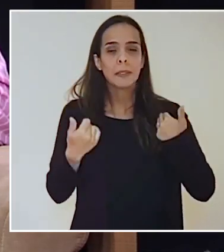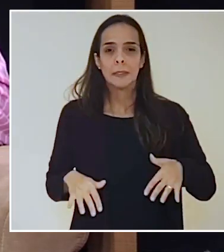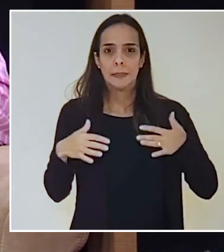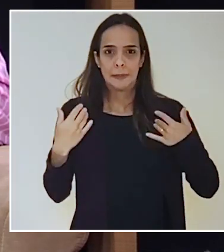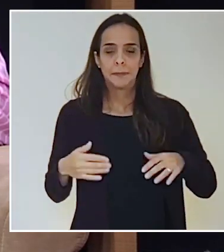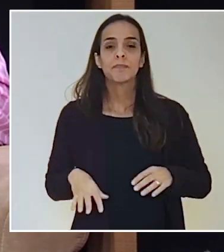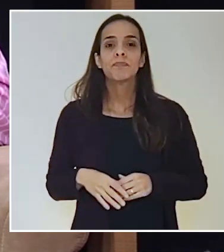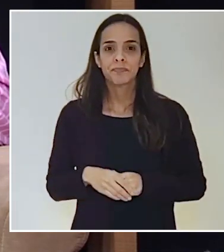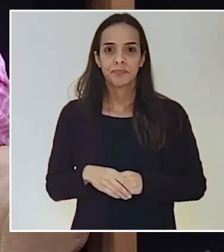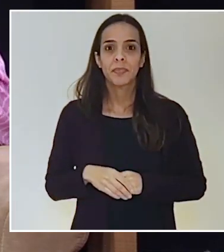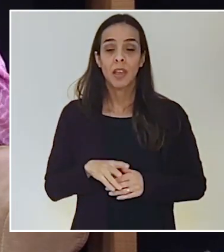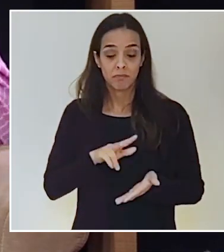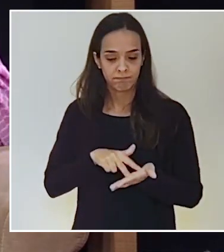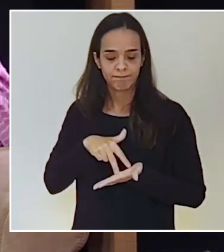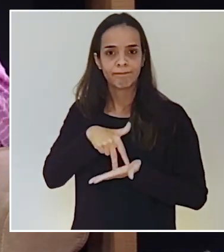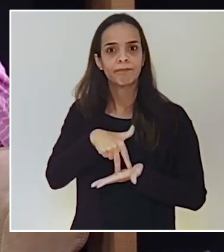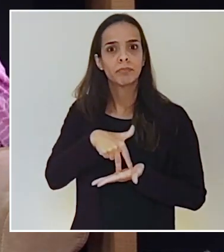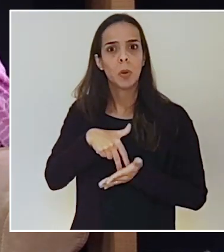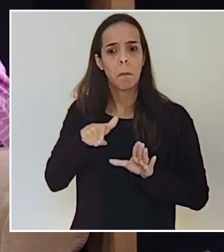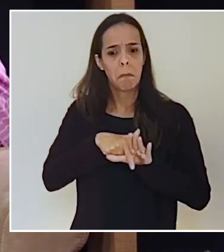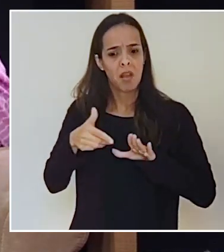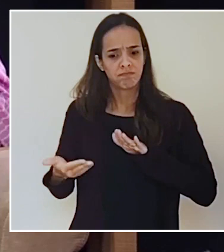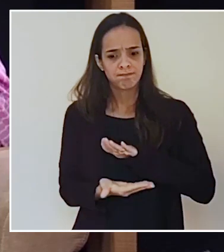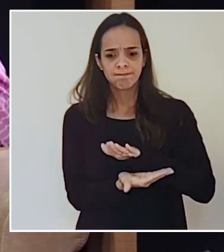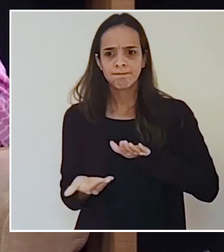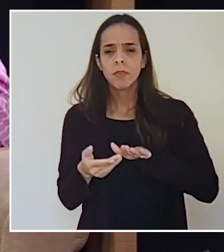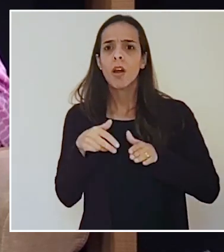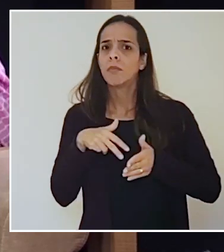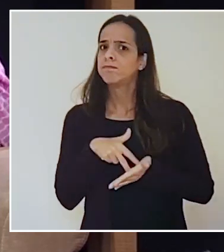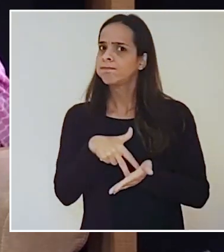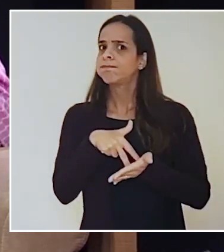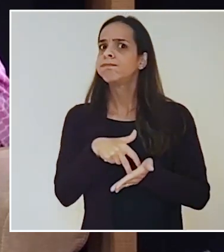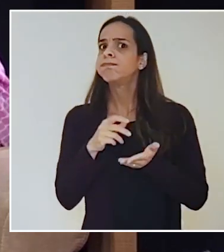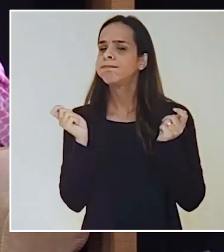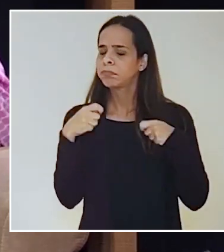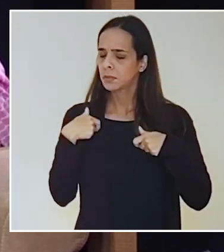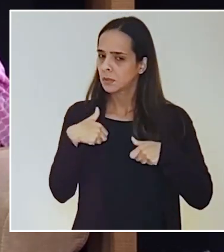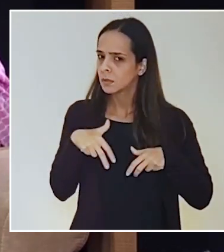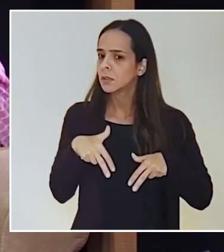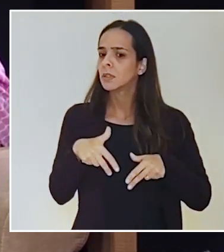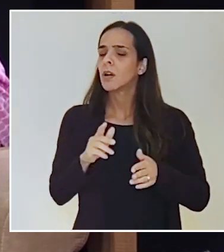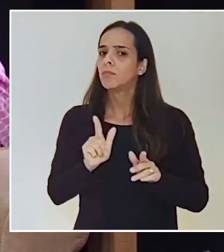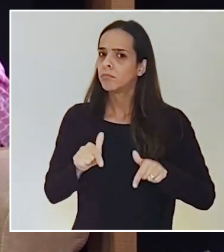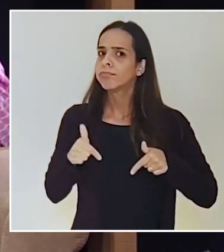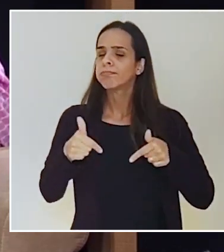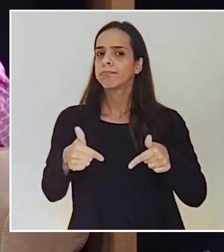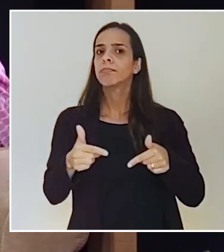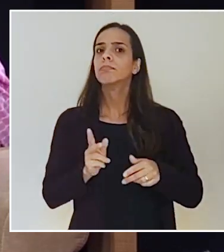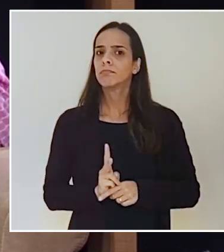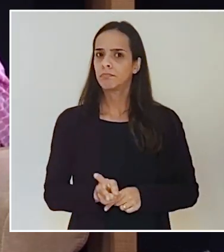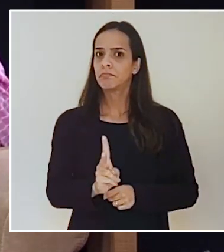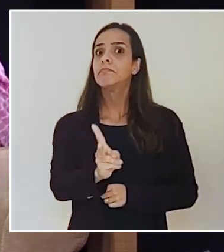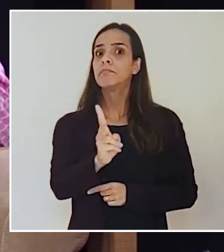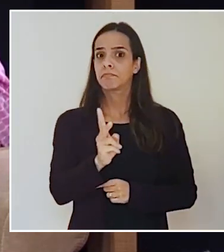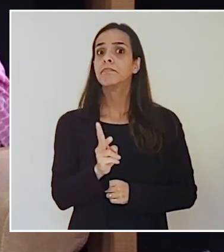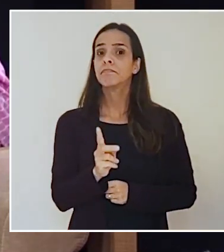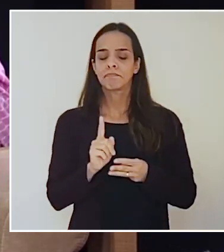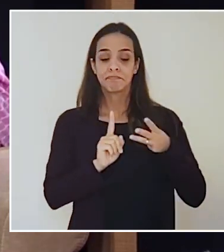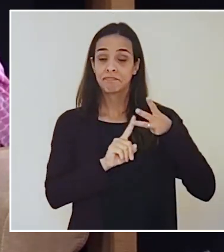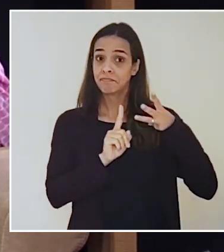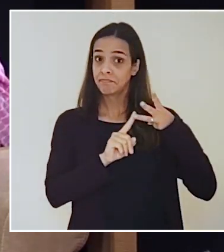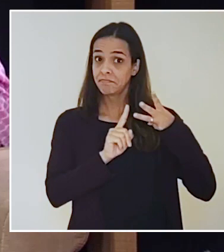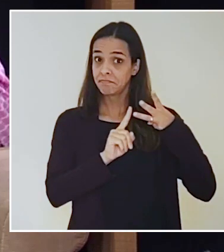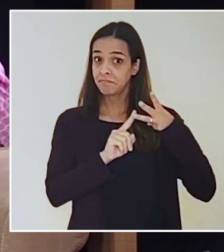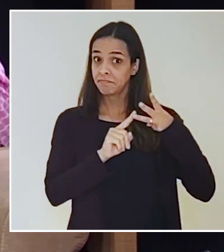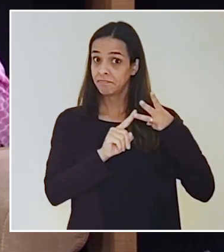prosseguir. Terceira lição, precisamos entender que a restauração é obra